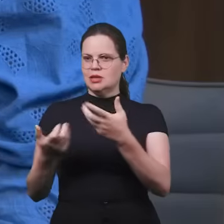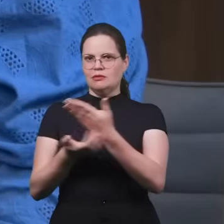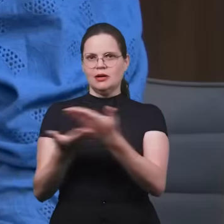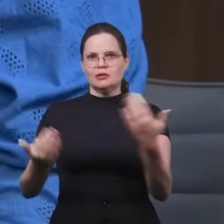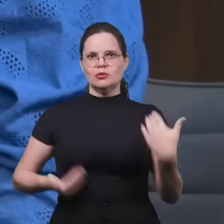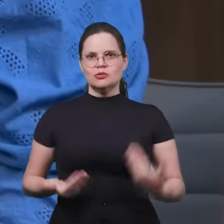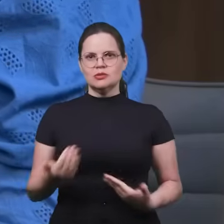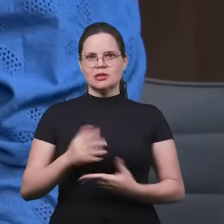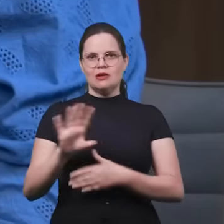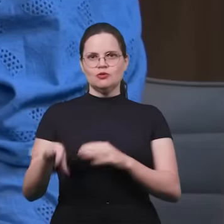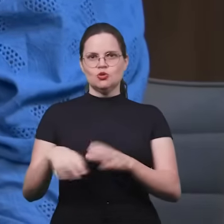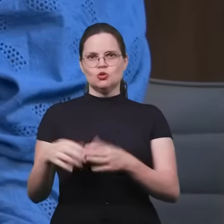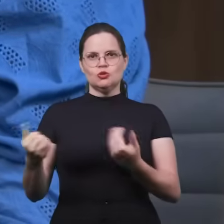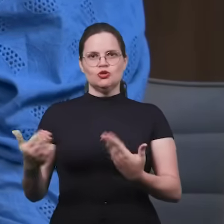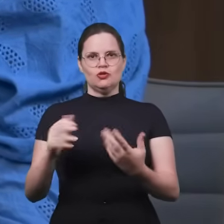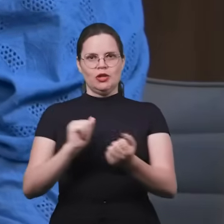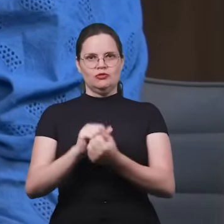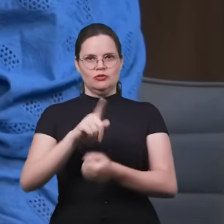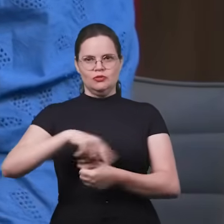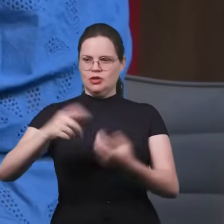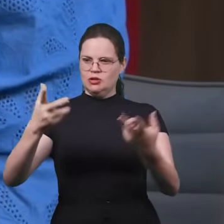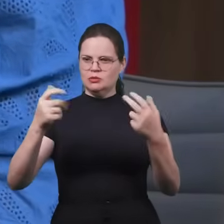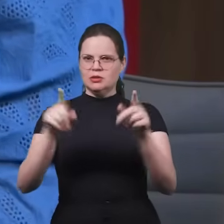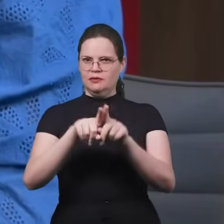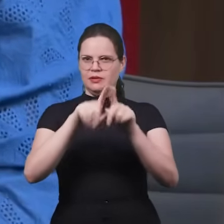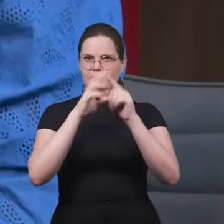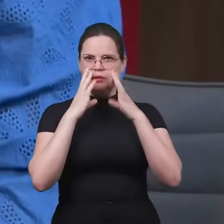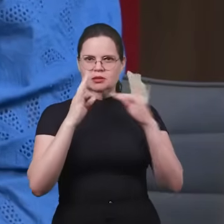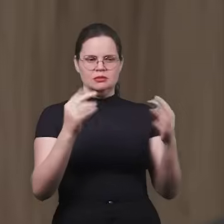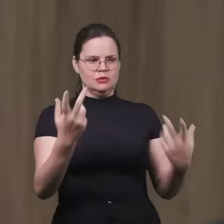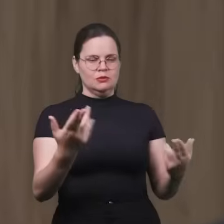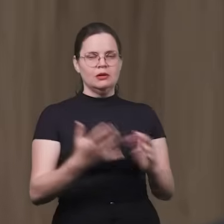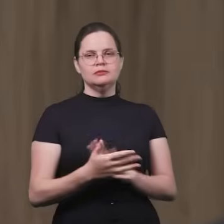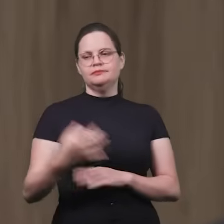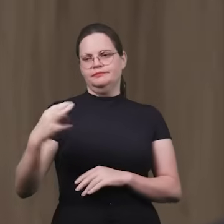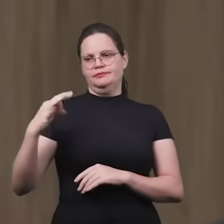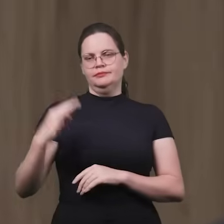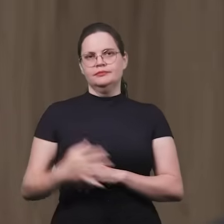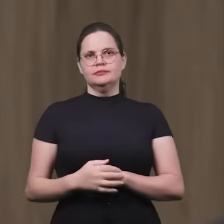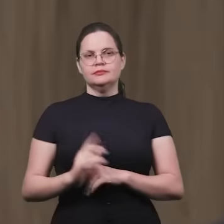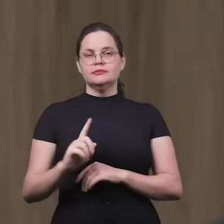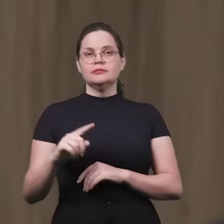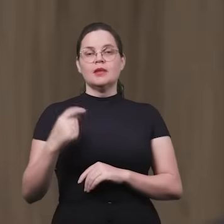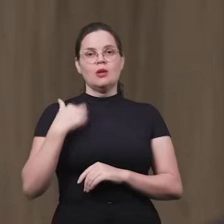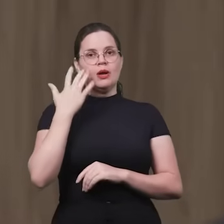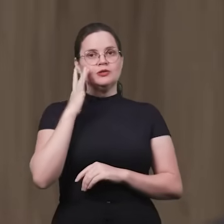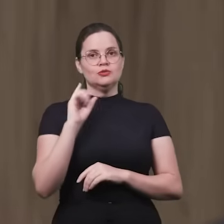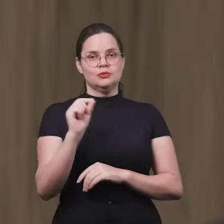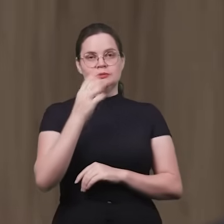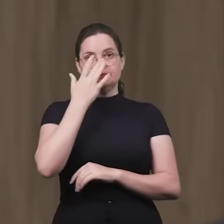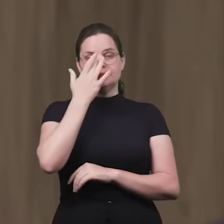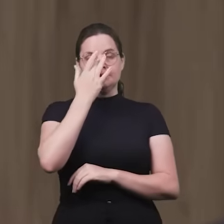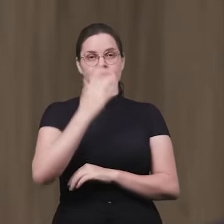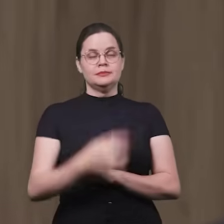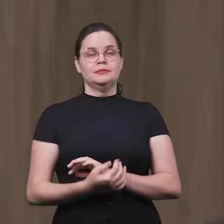nos irmãos que estão com você, nos jovens que caminham com você? Com certeza. Eu acho assim,